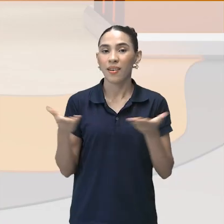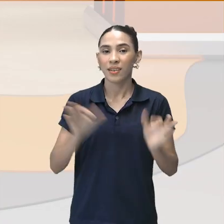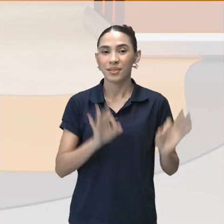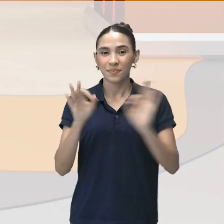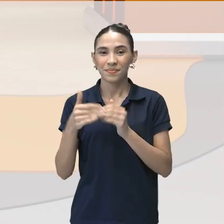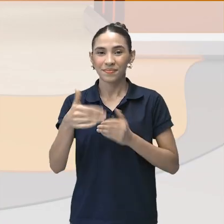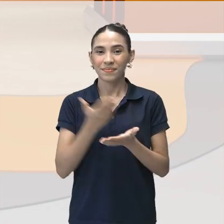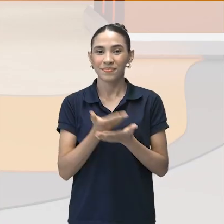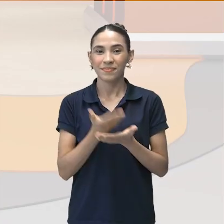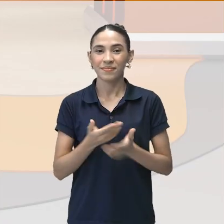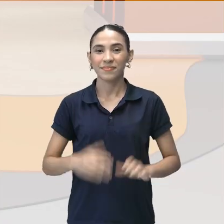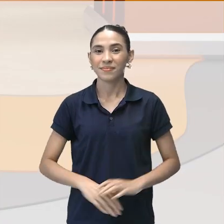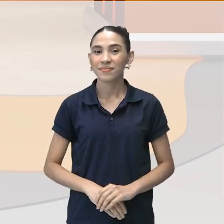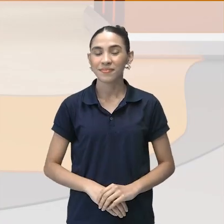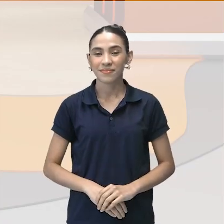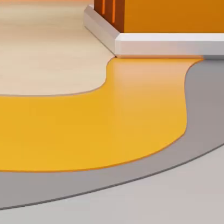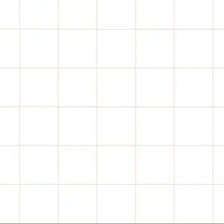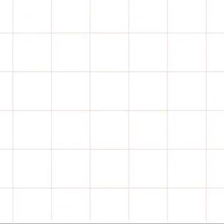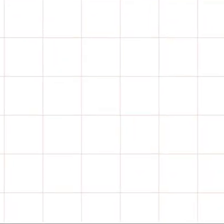da nossa aula.